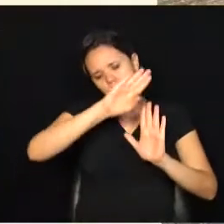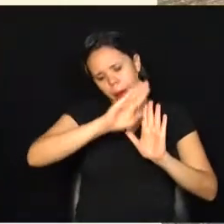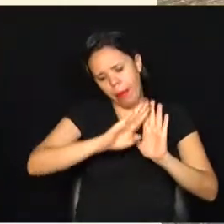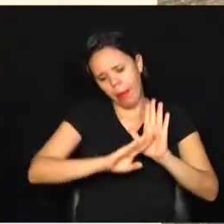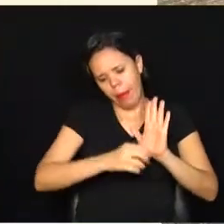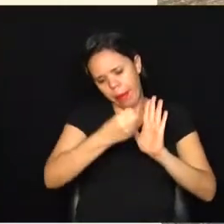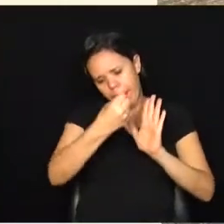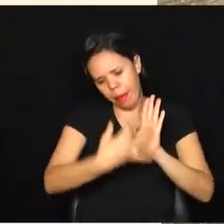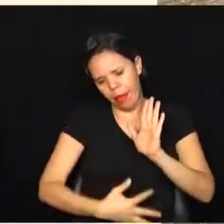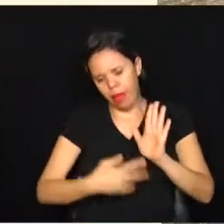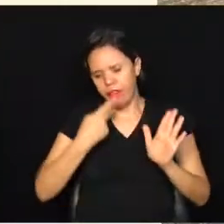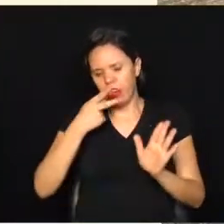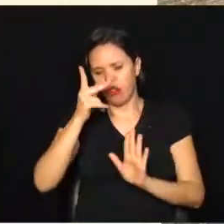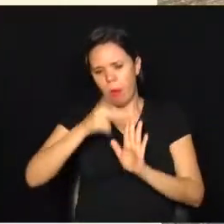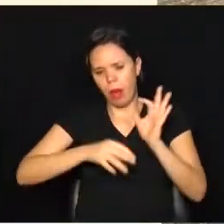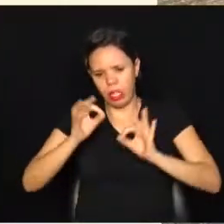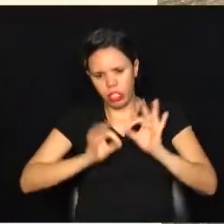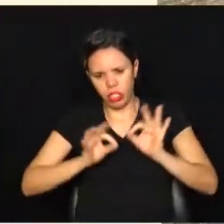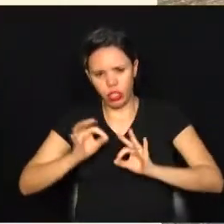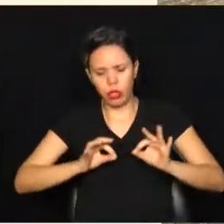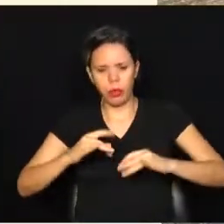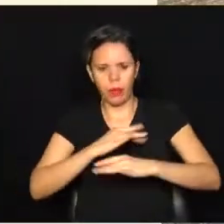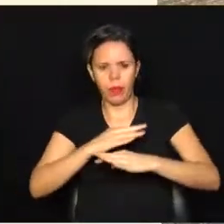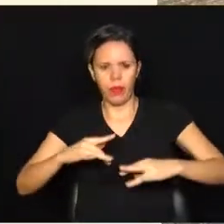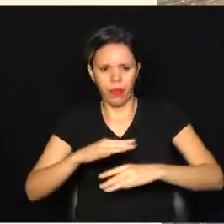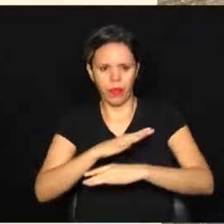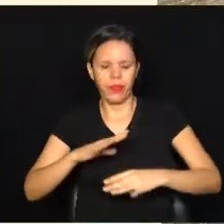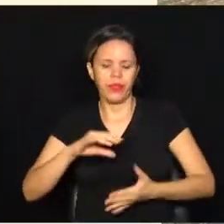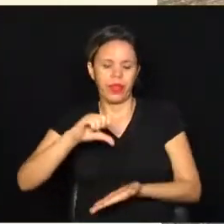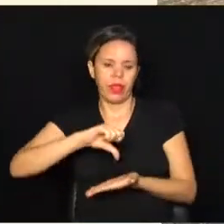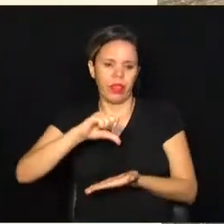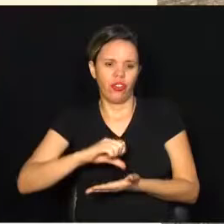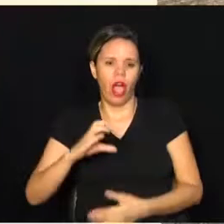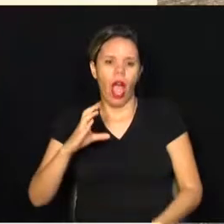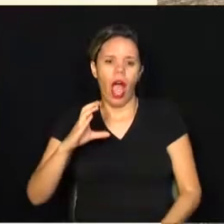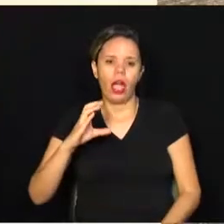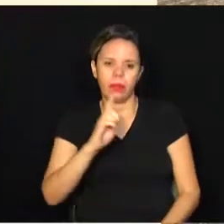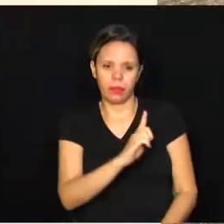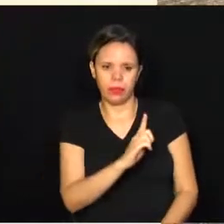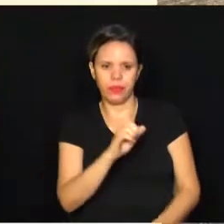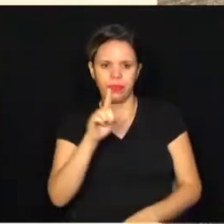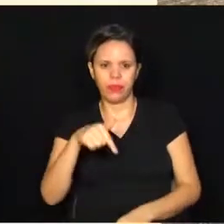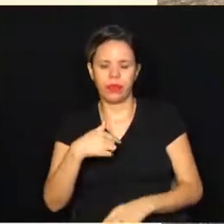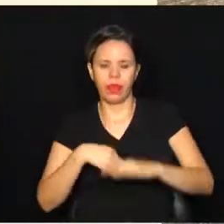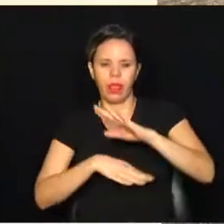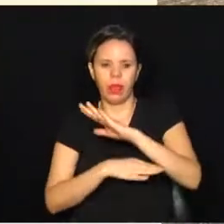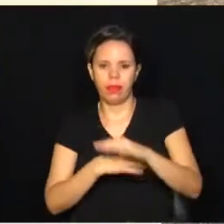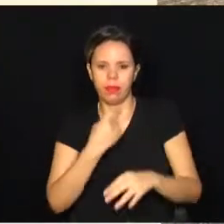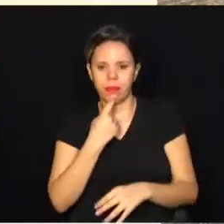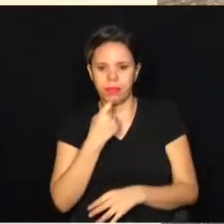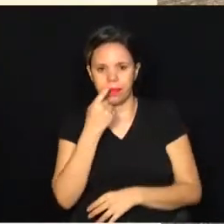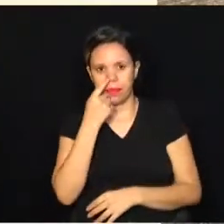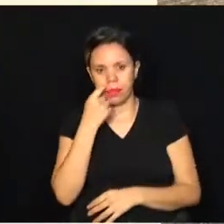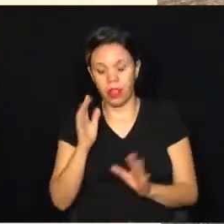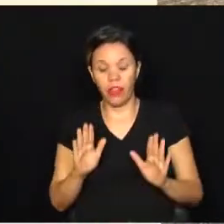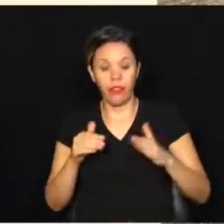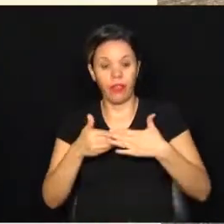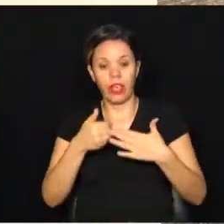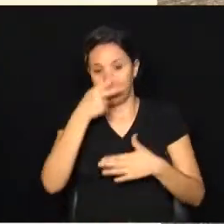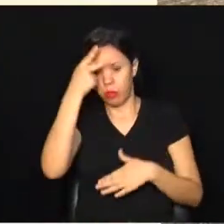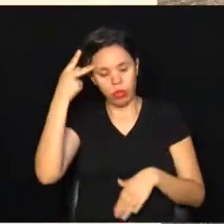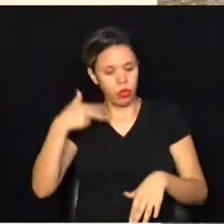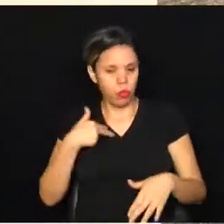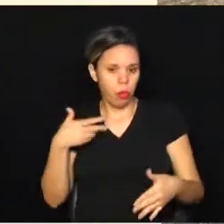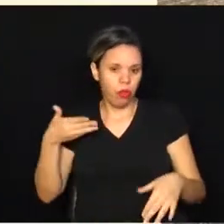vai tratar sobre o planejamento urbano. Como você sabe, a Câmara Municipal de Campinas está fechada para o público